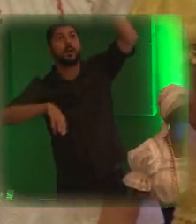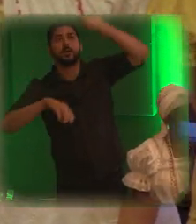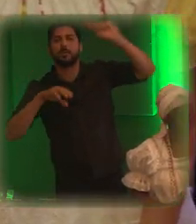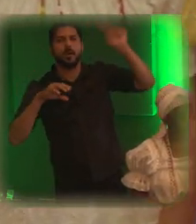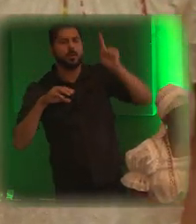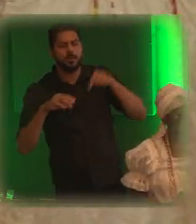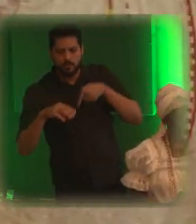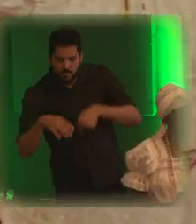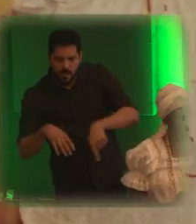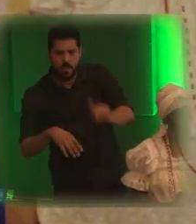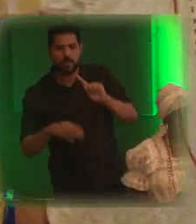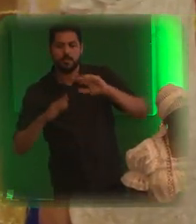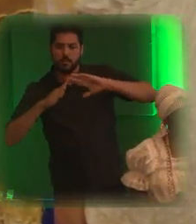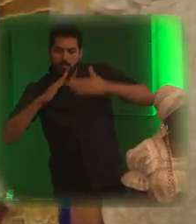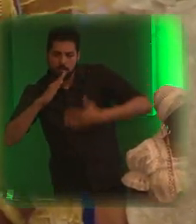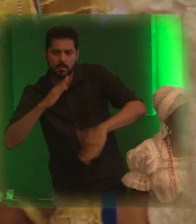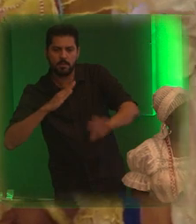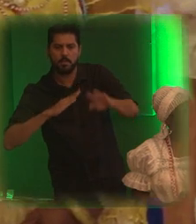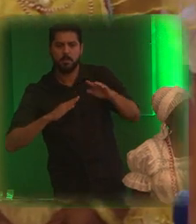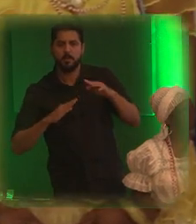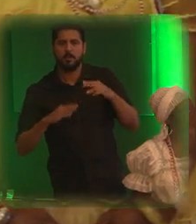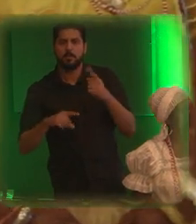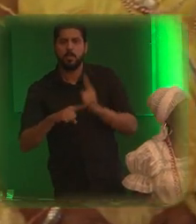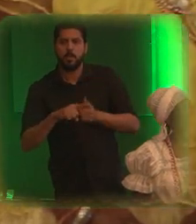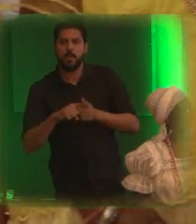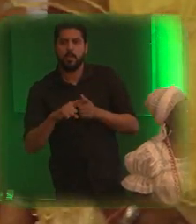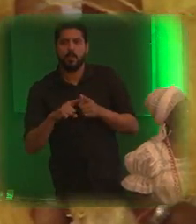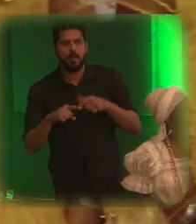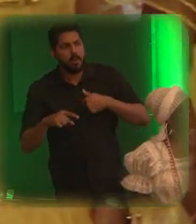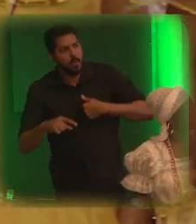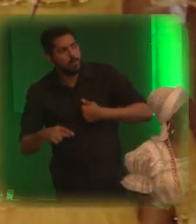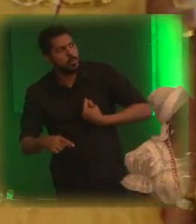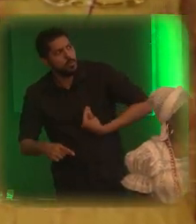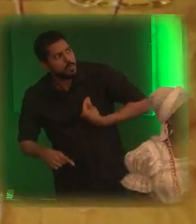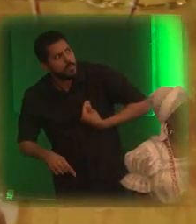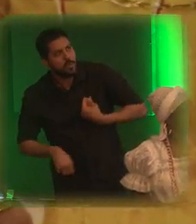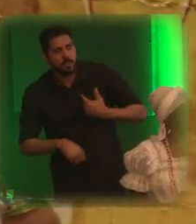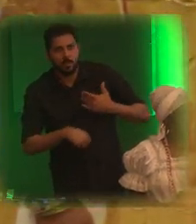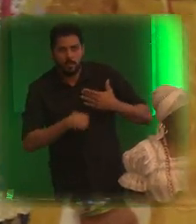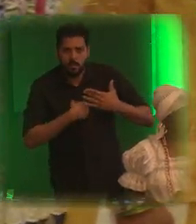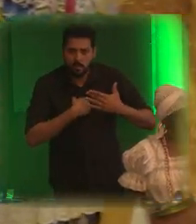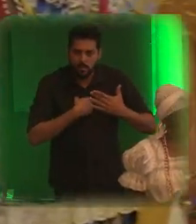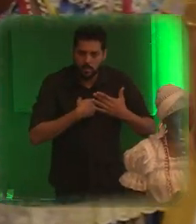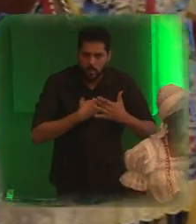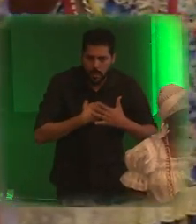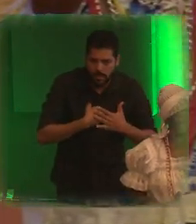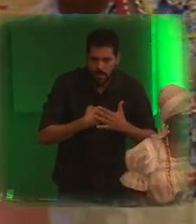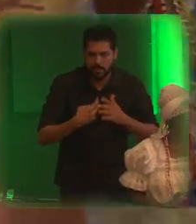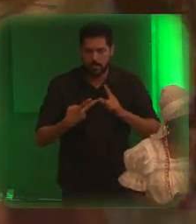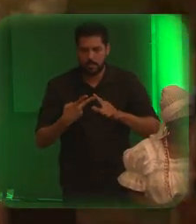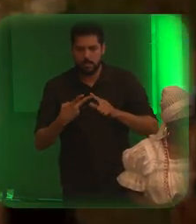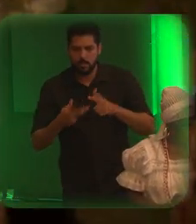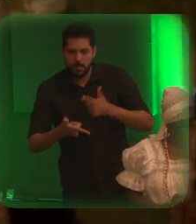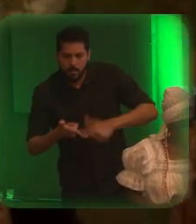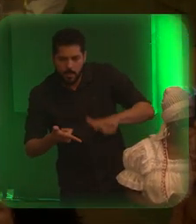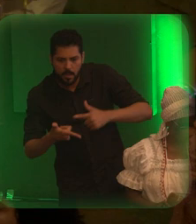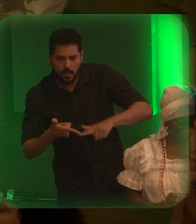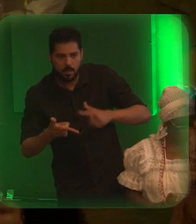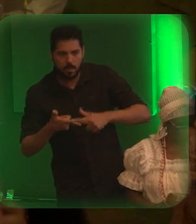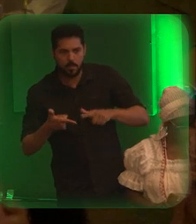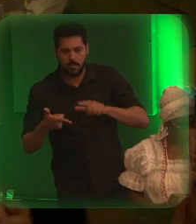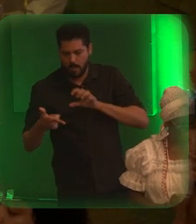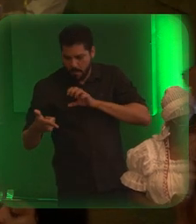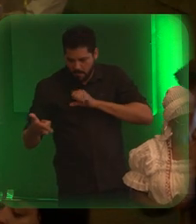Você vai para o terreiro de Candomblé porque você está com problema amoroso. Você vai para o terreiro de Candomblé porque você está sem